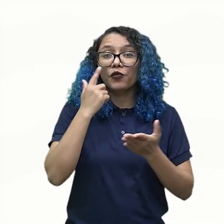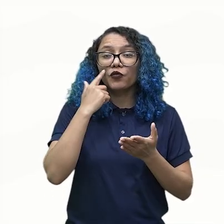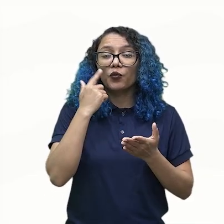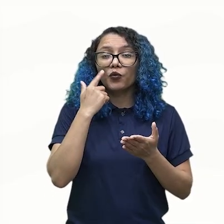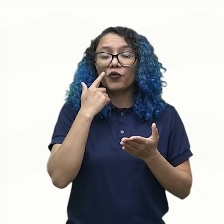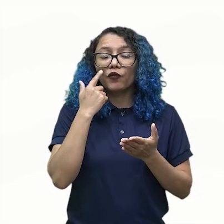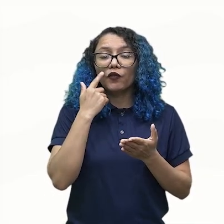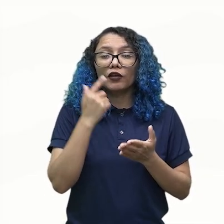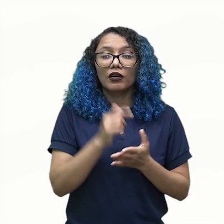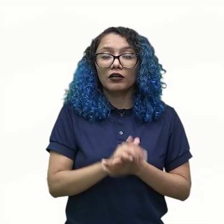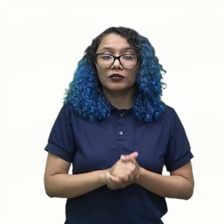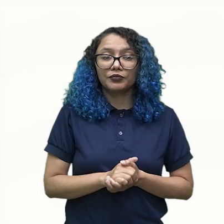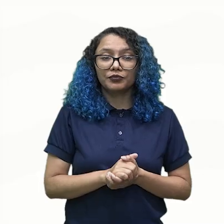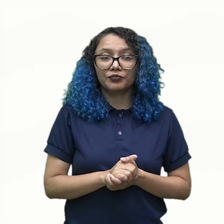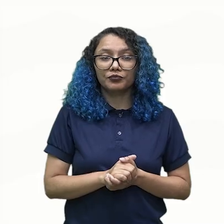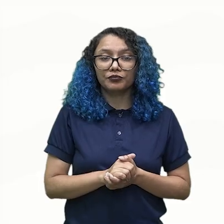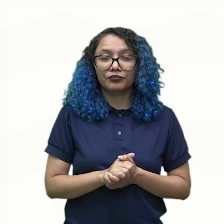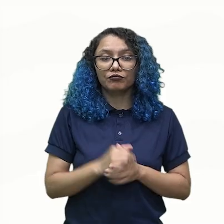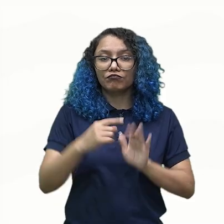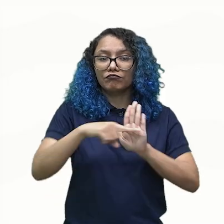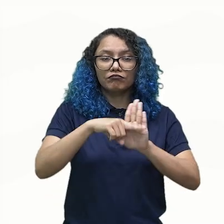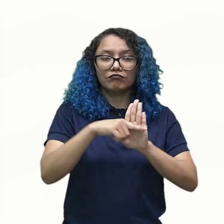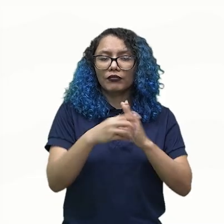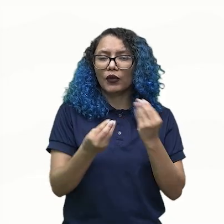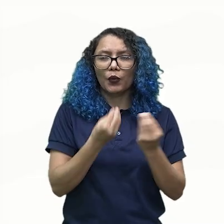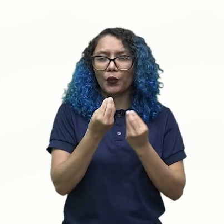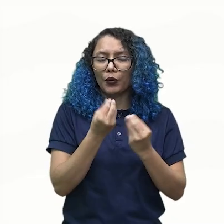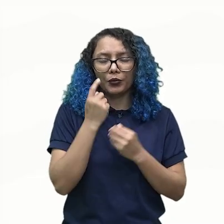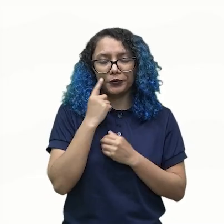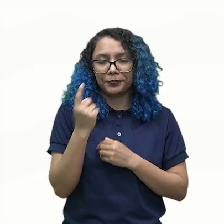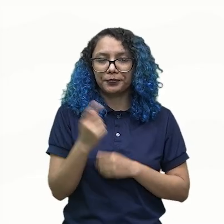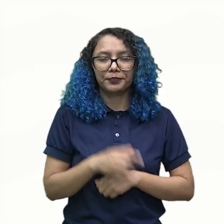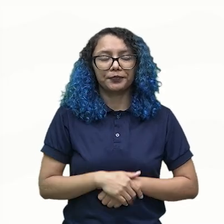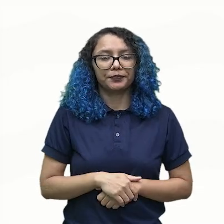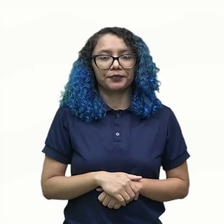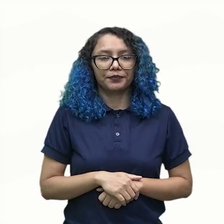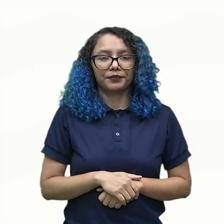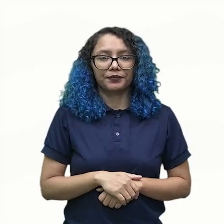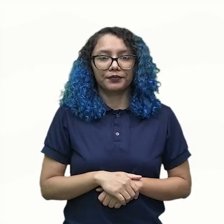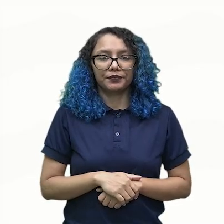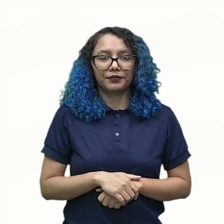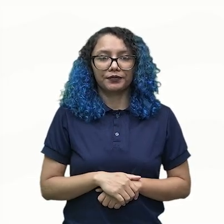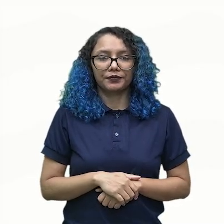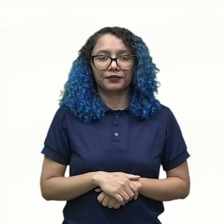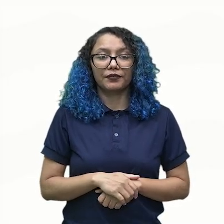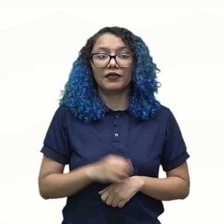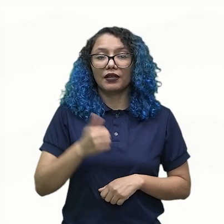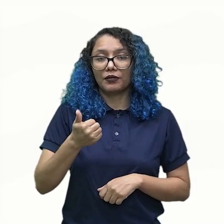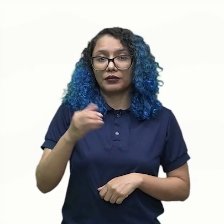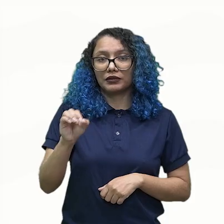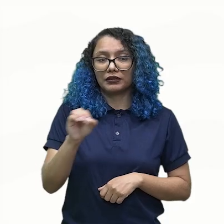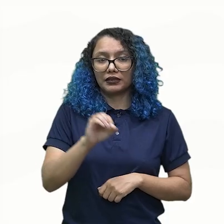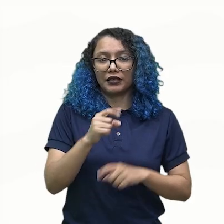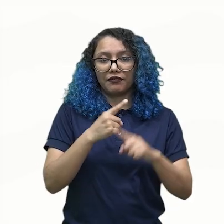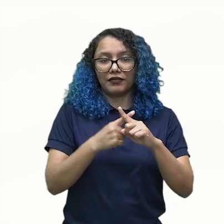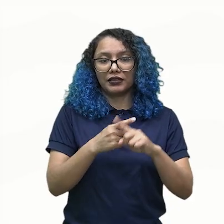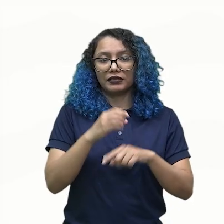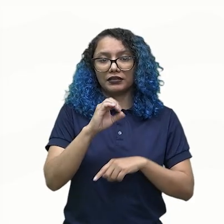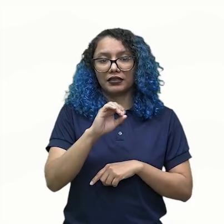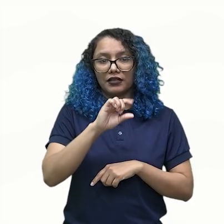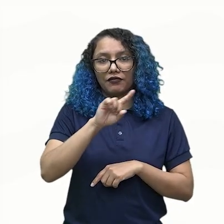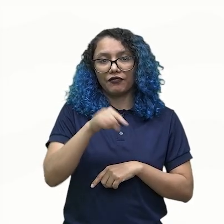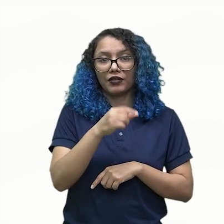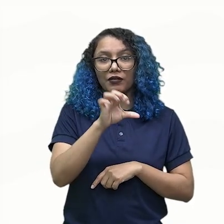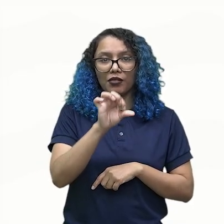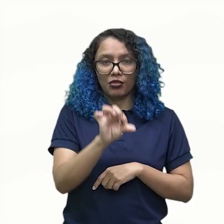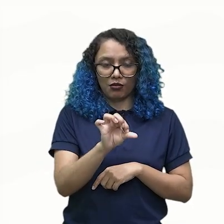resolver aqui no caso essa subtração dentro dos parênteses. Então, nós teremos 100 que multiplica